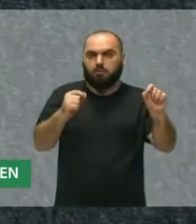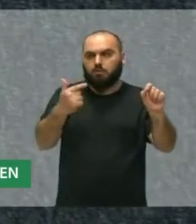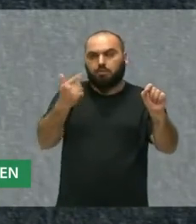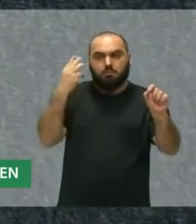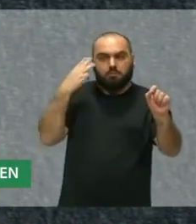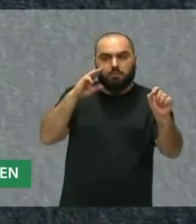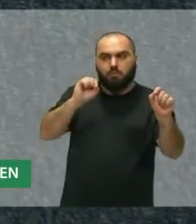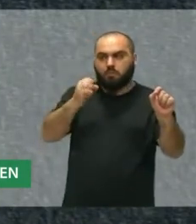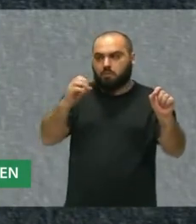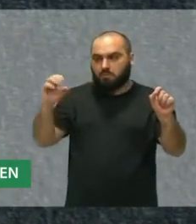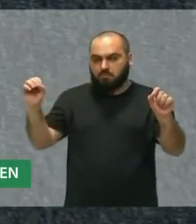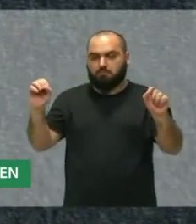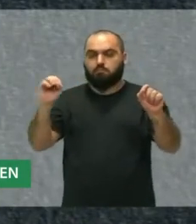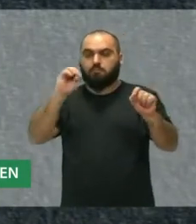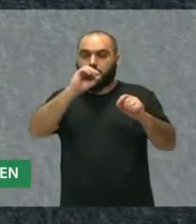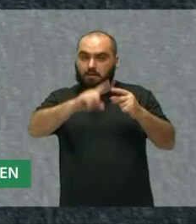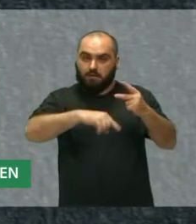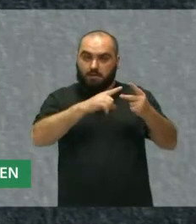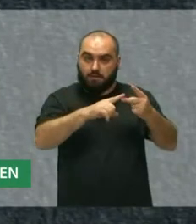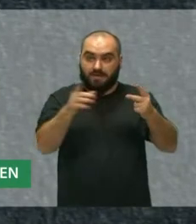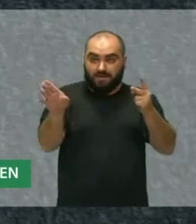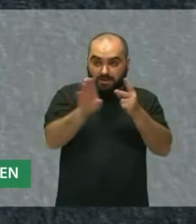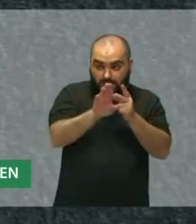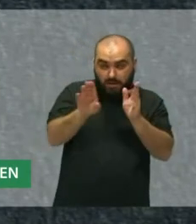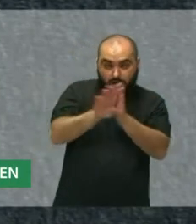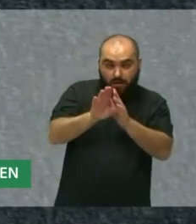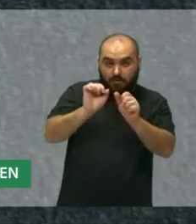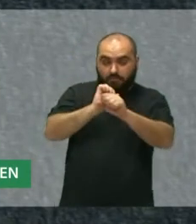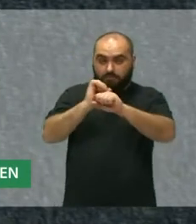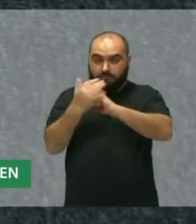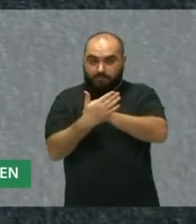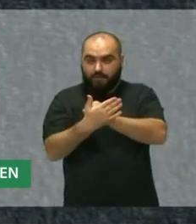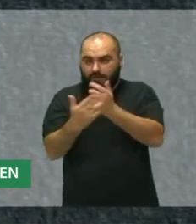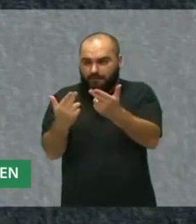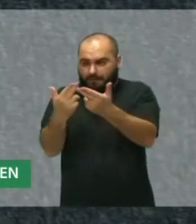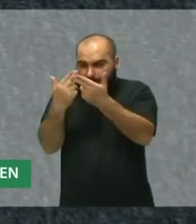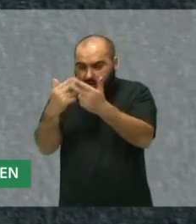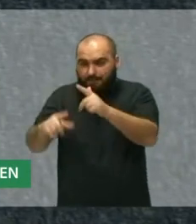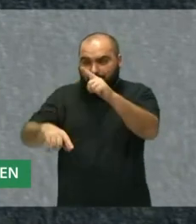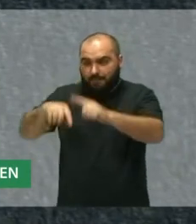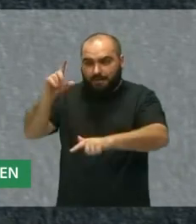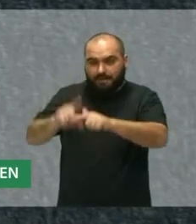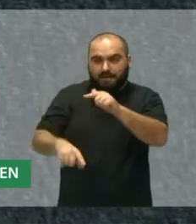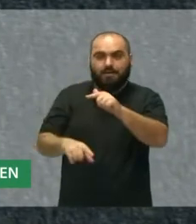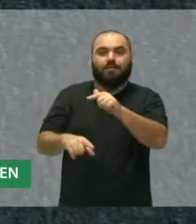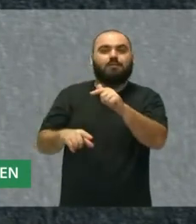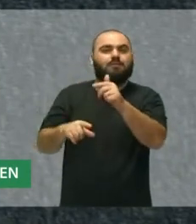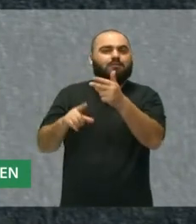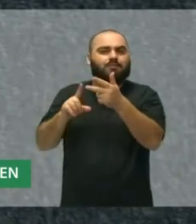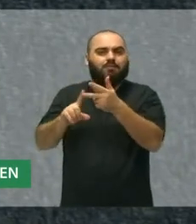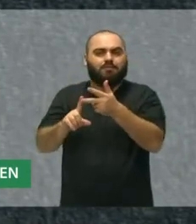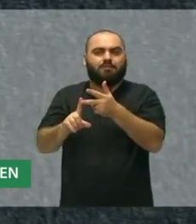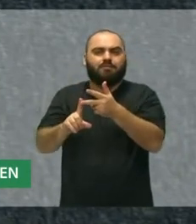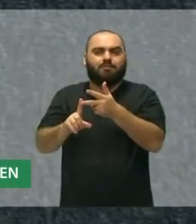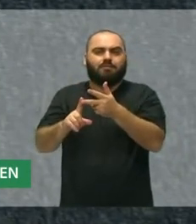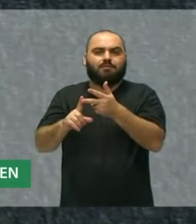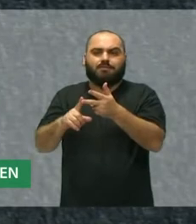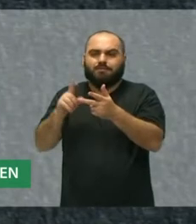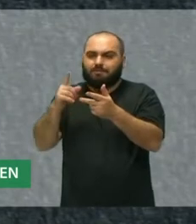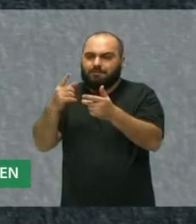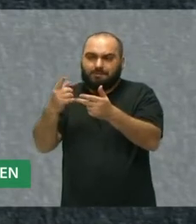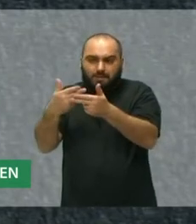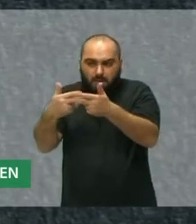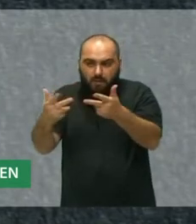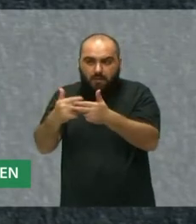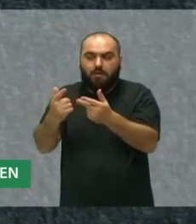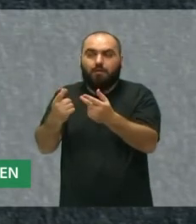2.700.000, 2.800.000 a média. Depois que veio a pandemia, muitos insumos, muitos materiais, muita órtese, prótese, muita coisa